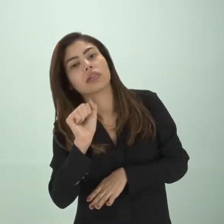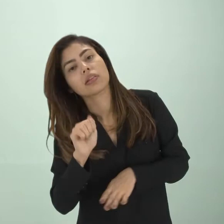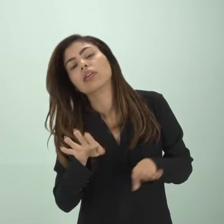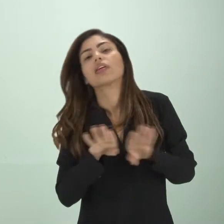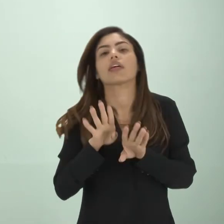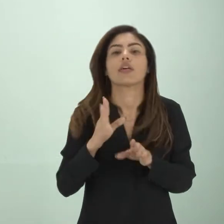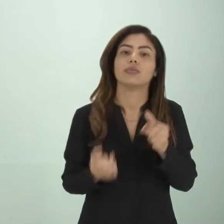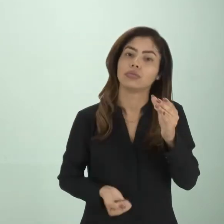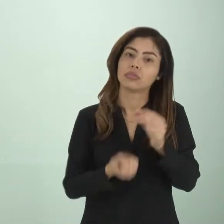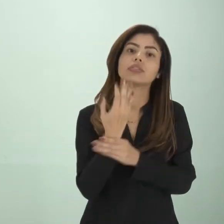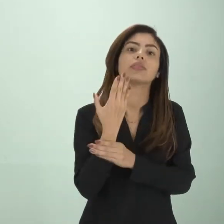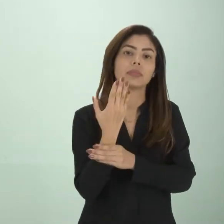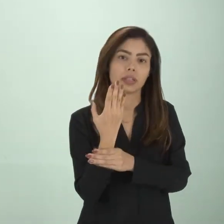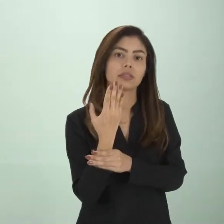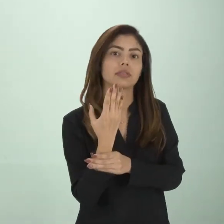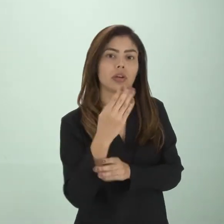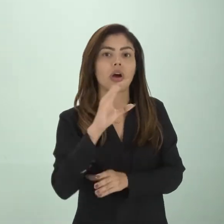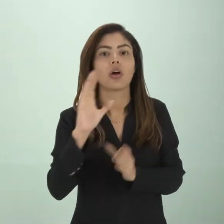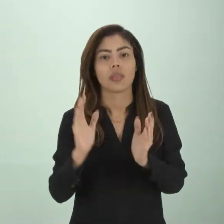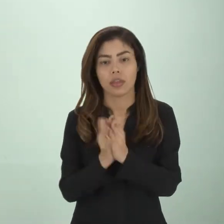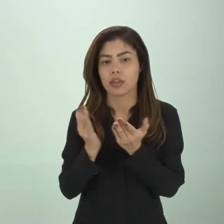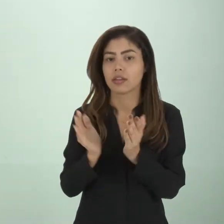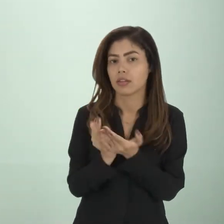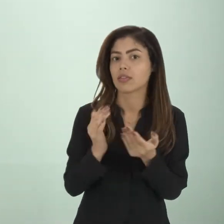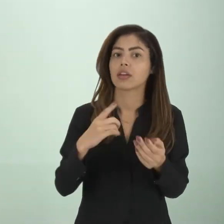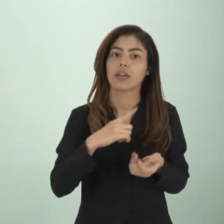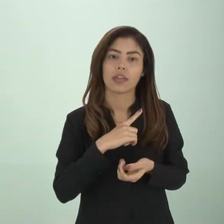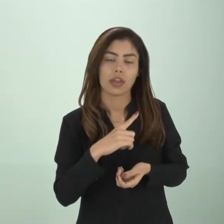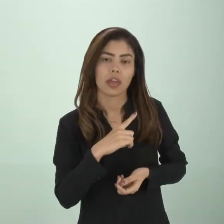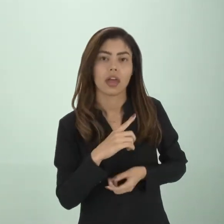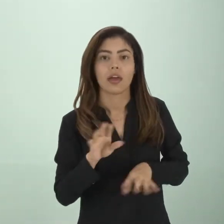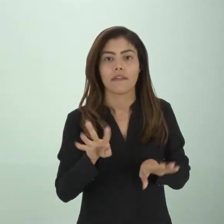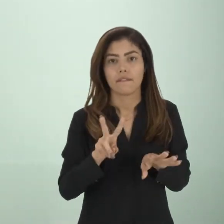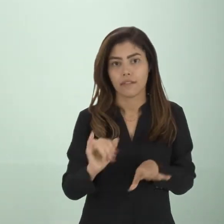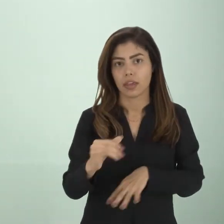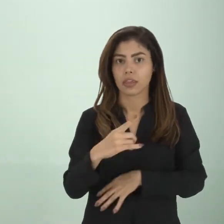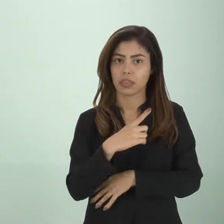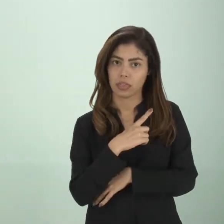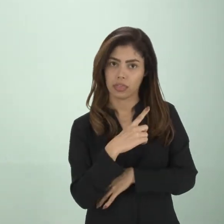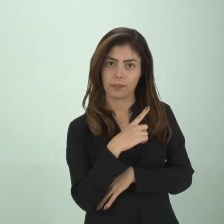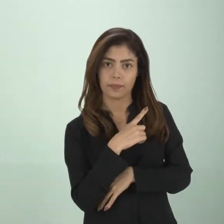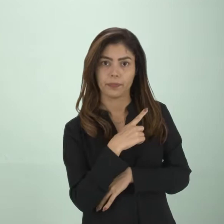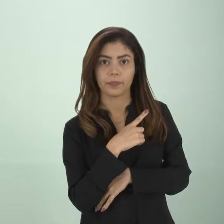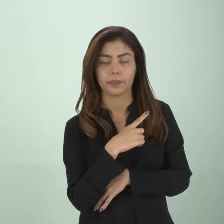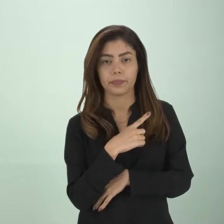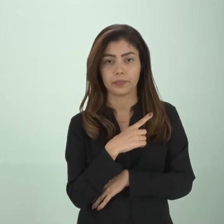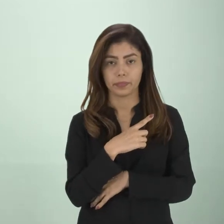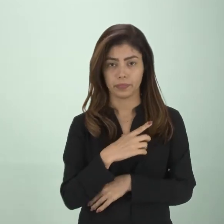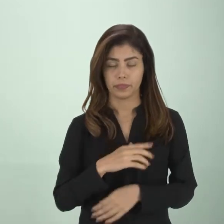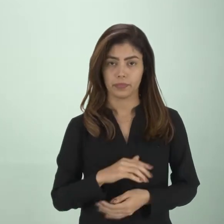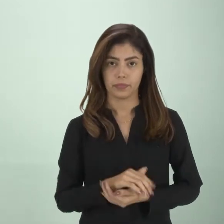surgimento do cristianismo, que deriva do